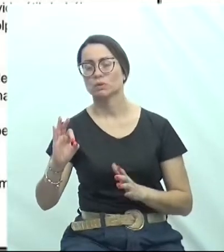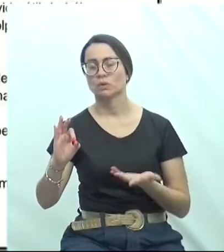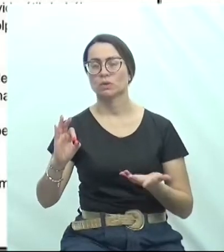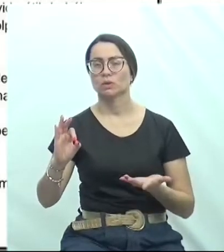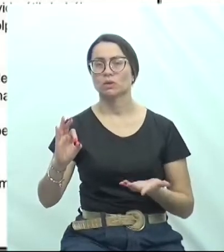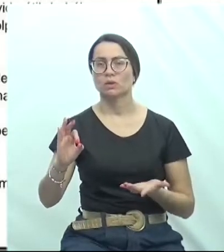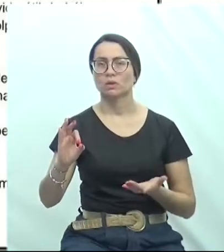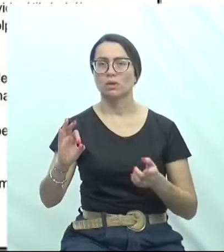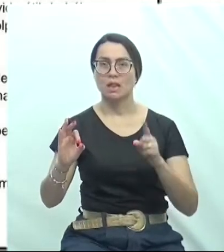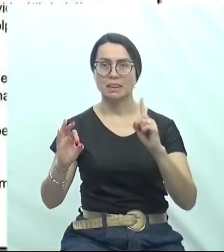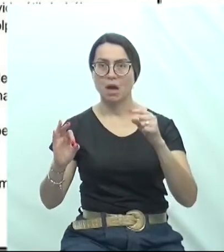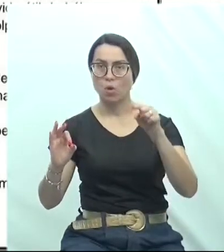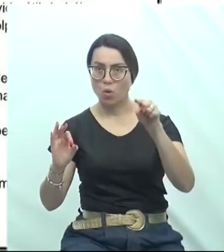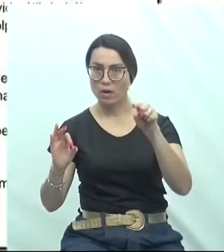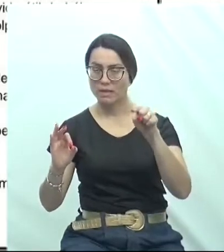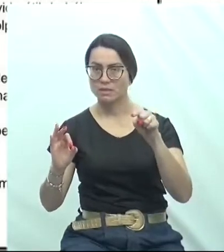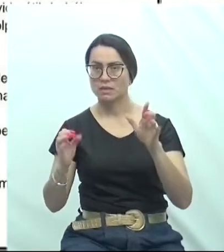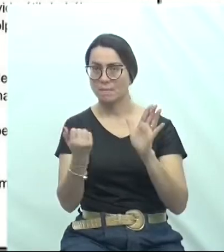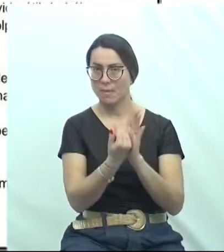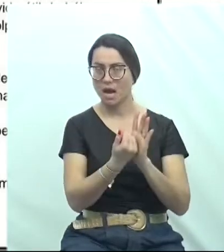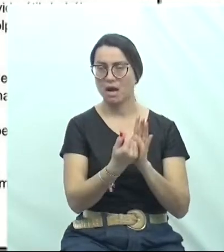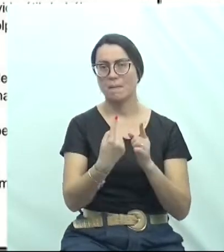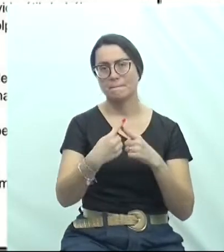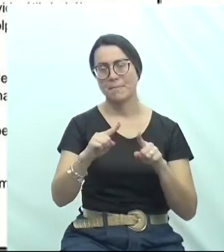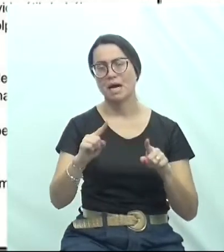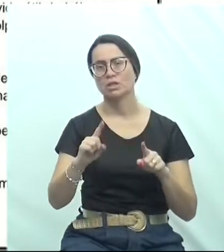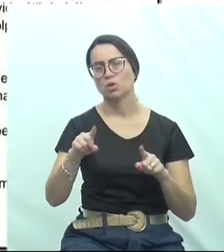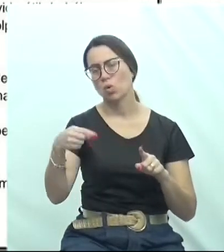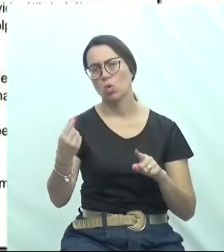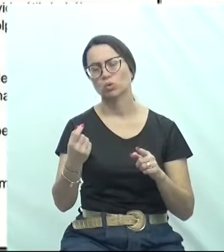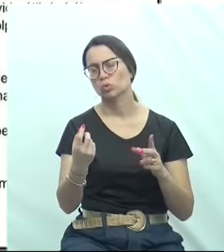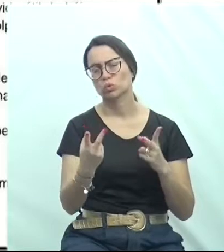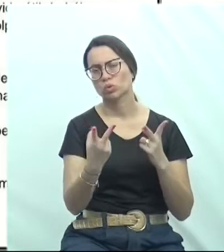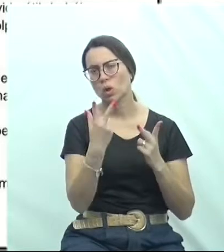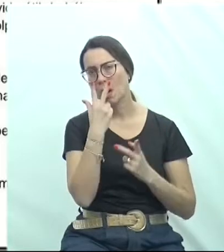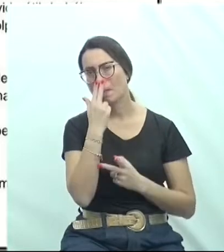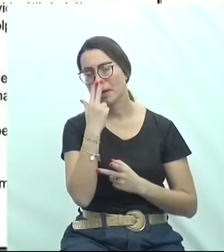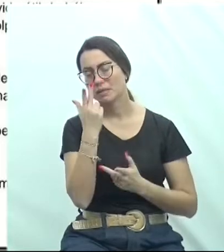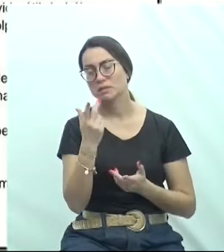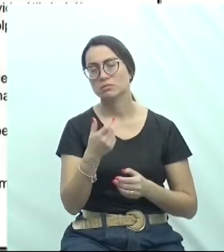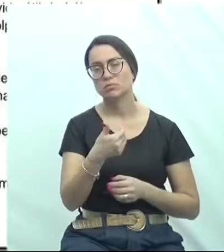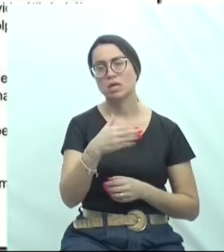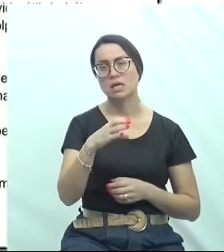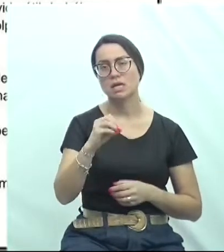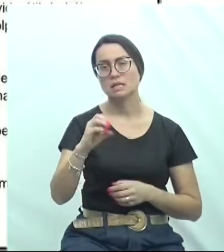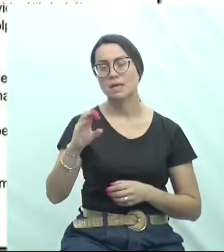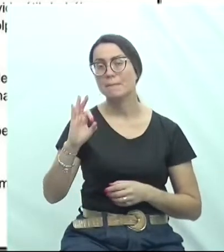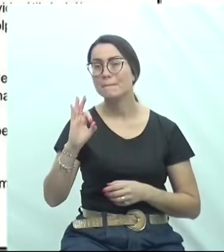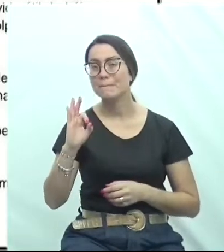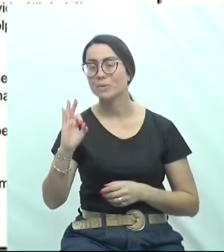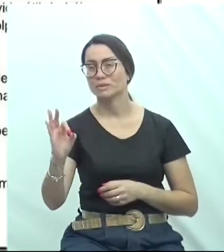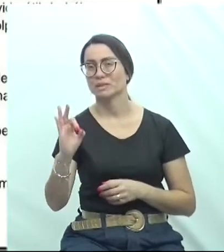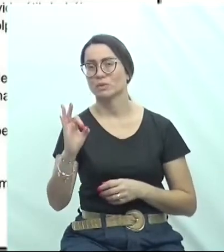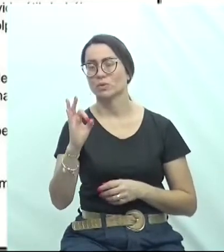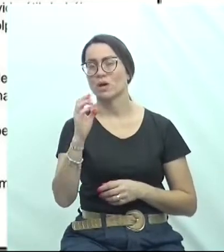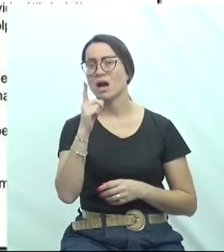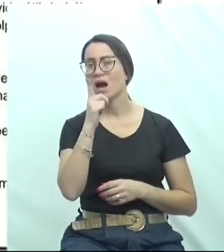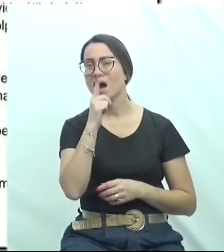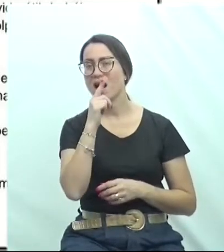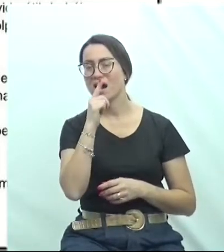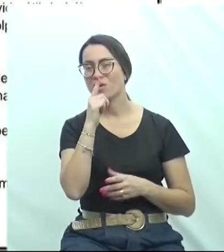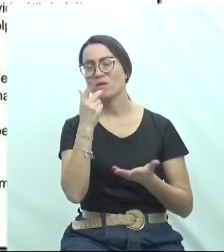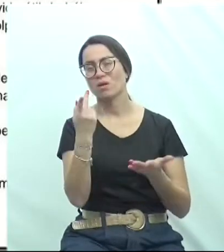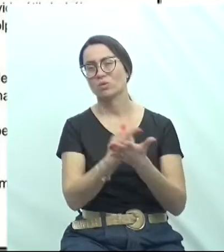com esse equipamento em si, dessa marca, mas com outros similares, em 100% da amostragem, 100% foi contaminado pela rede.